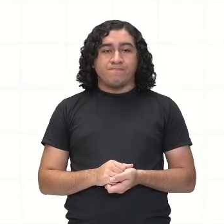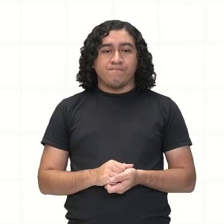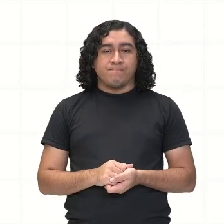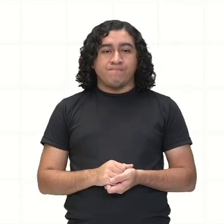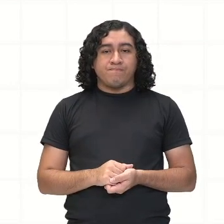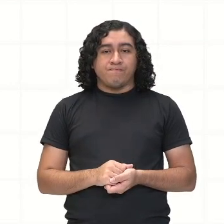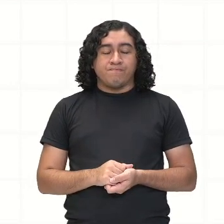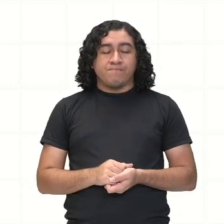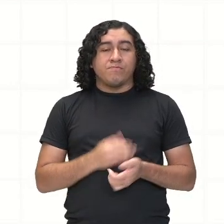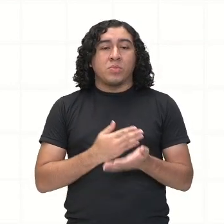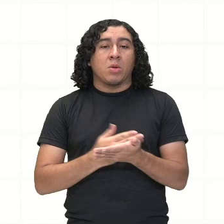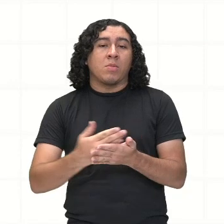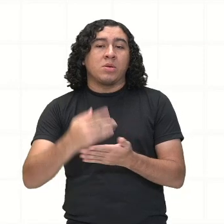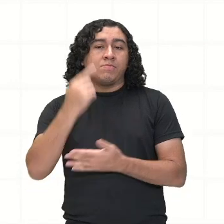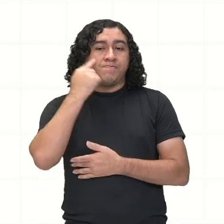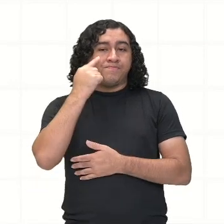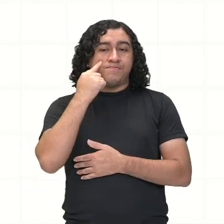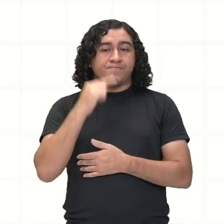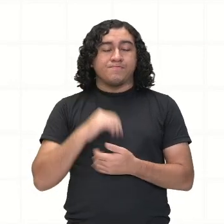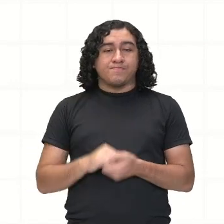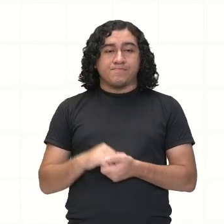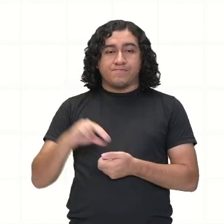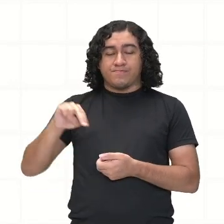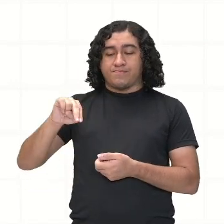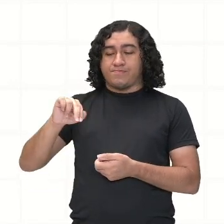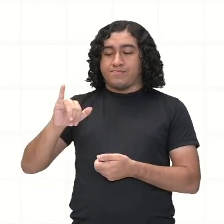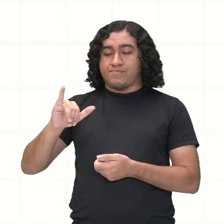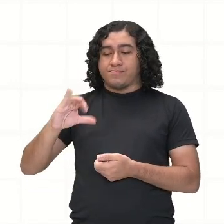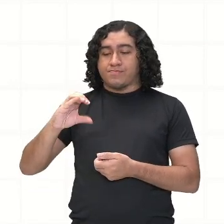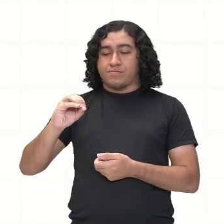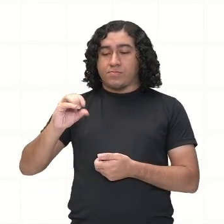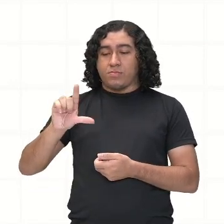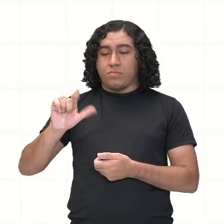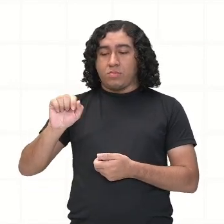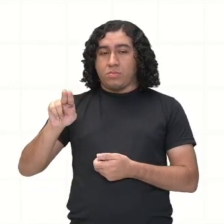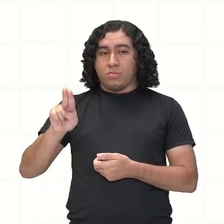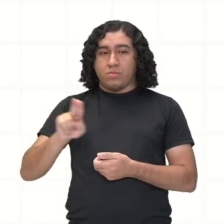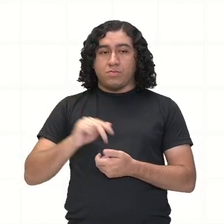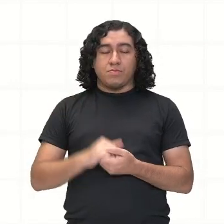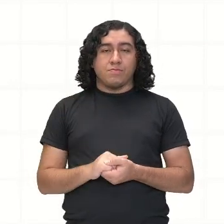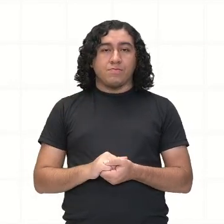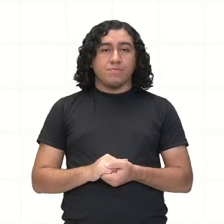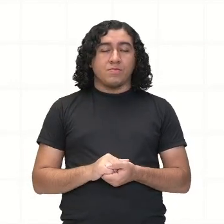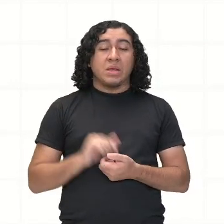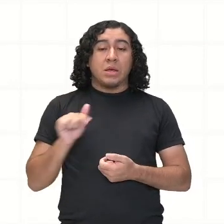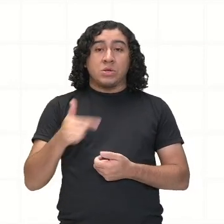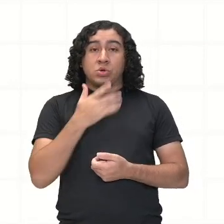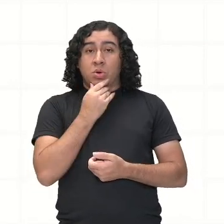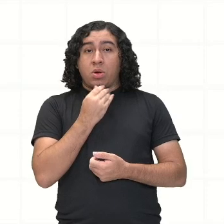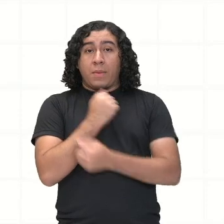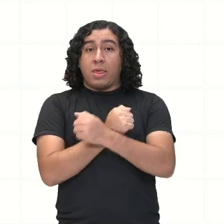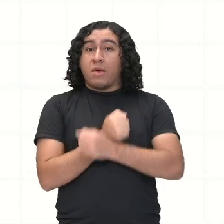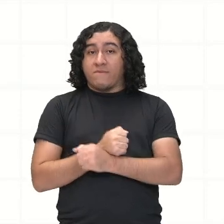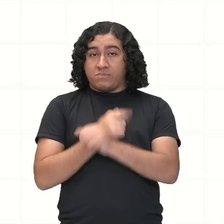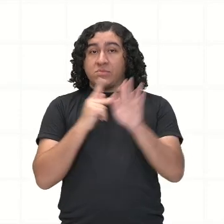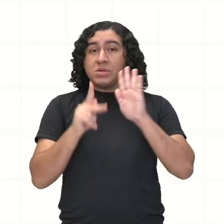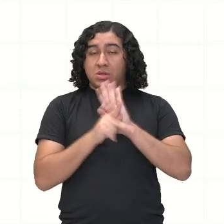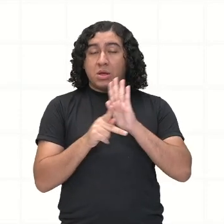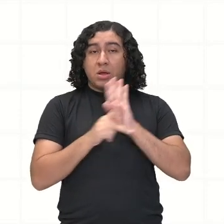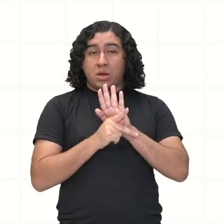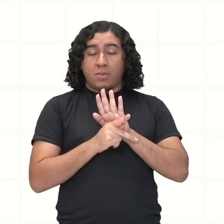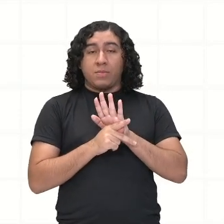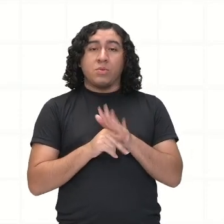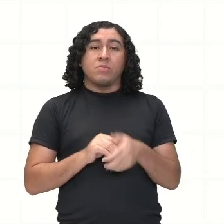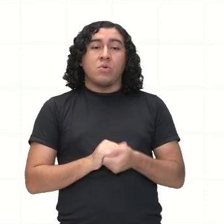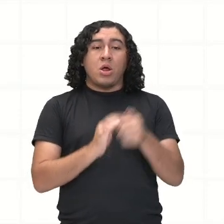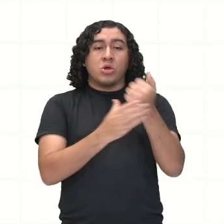Maquiavel ele falava. O Nicolau Maquiavel ele era defensor do absolutismo. O governante deve